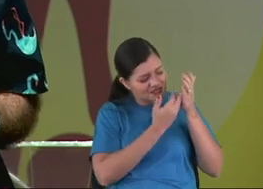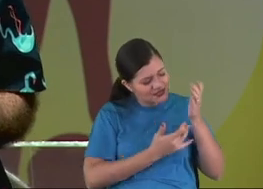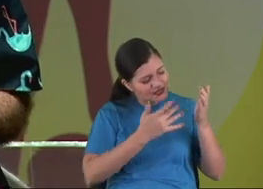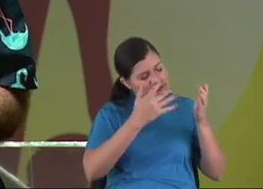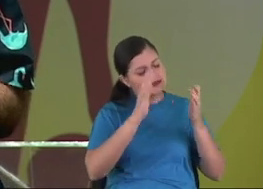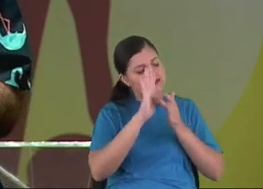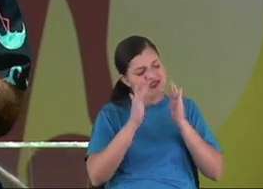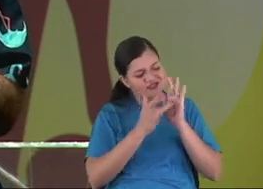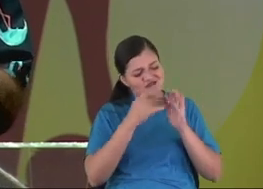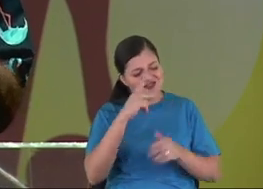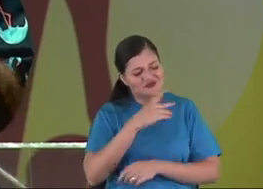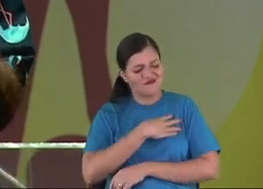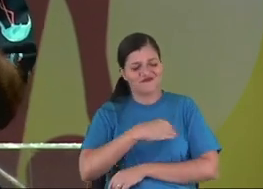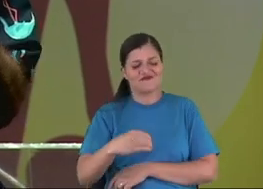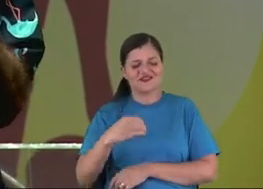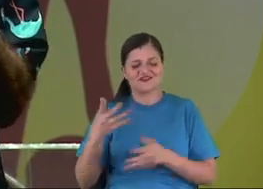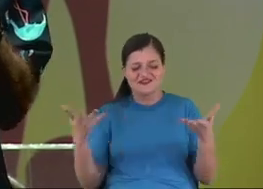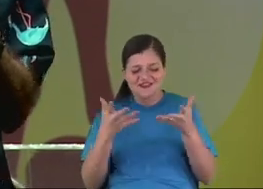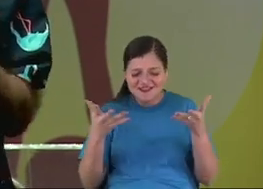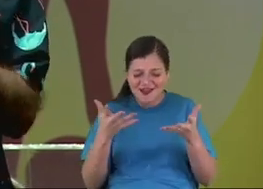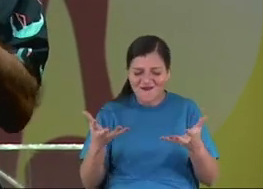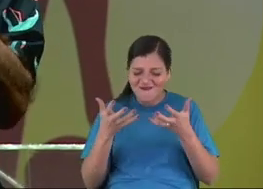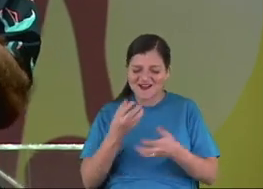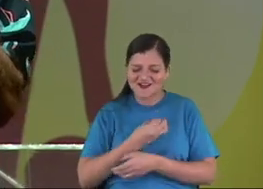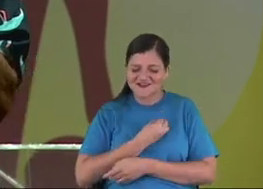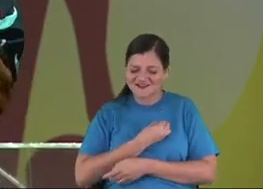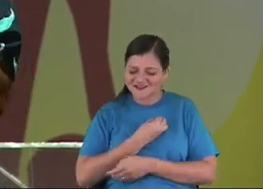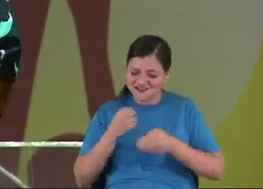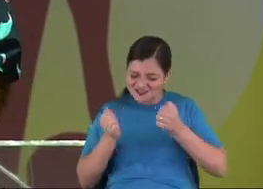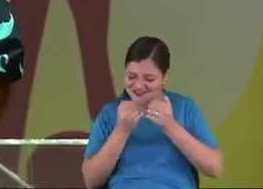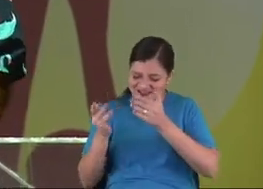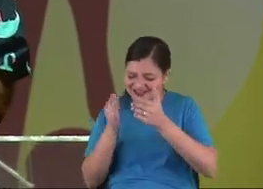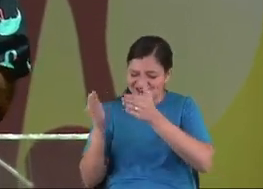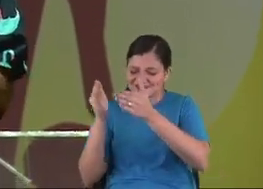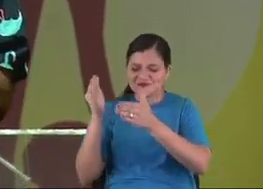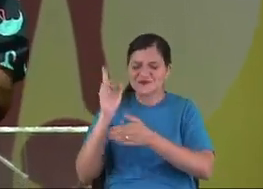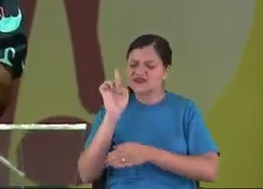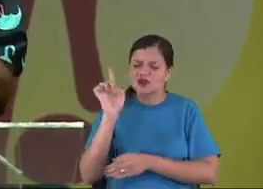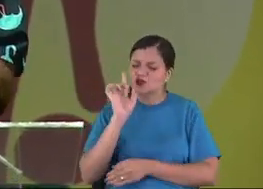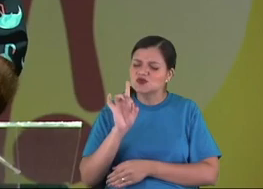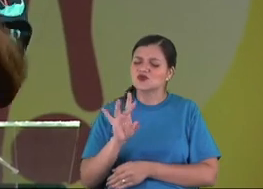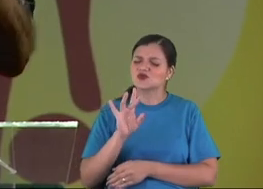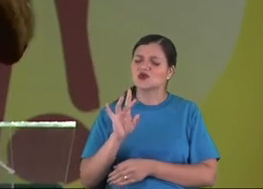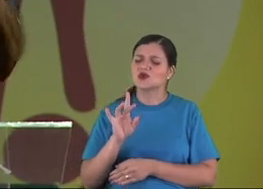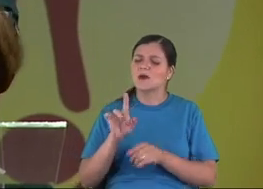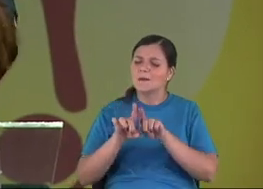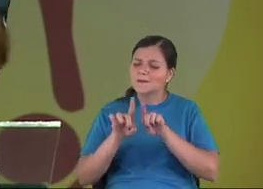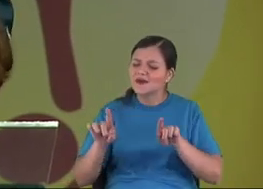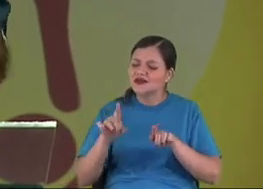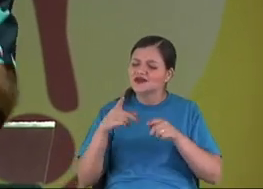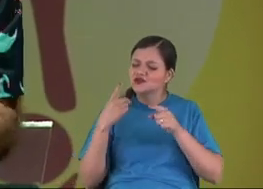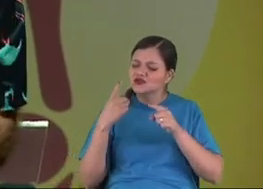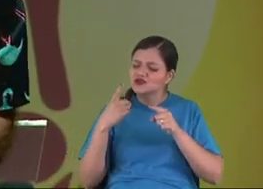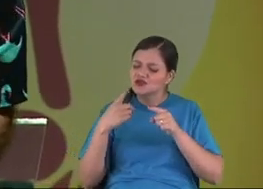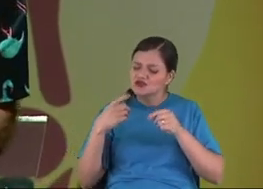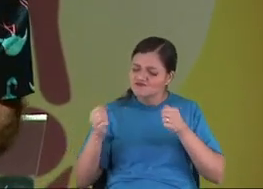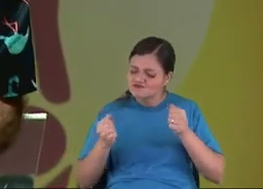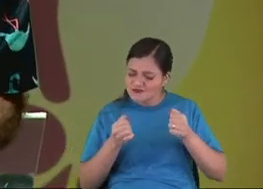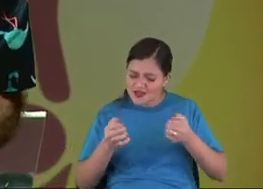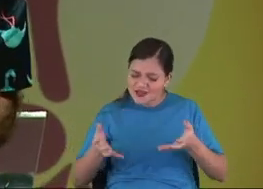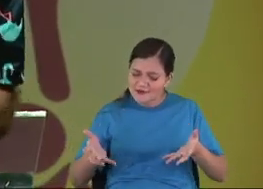teus, e que agora procuram viver nos teus caminhos, e não somente isso, procuram encaminhar os seus